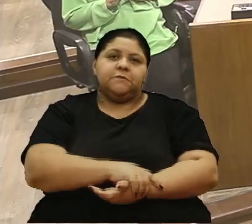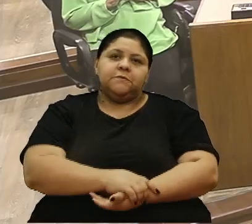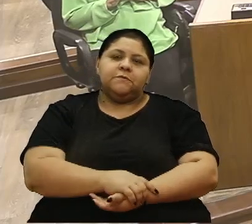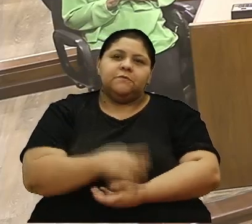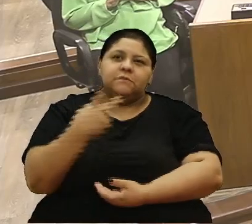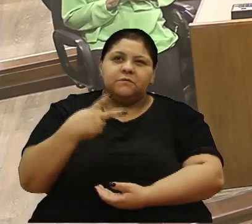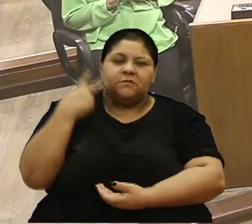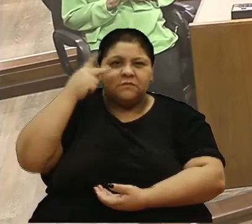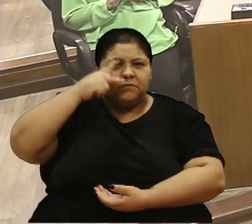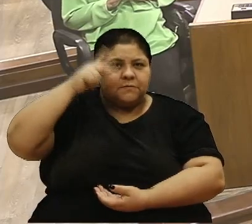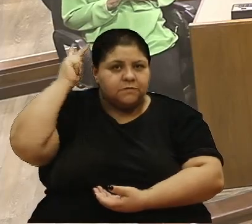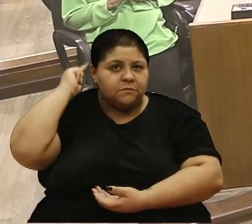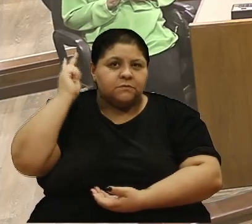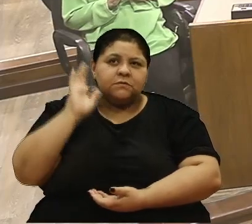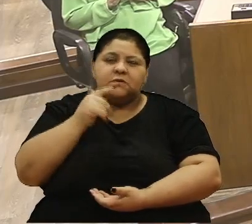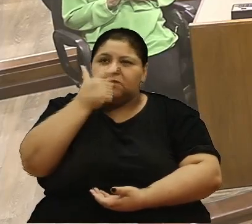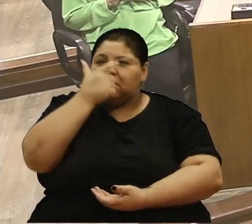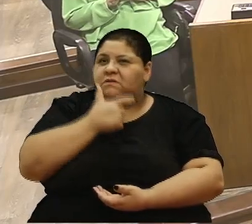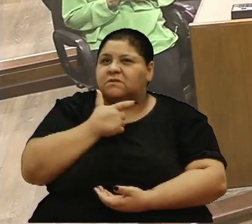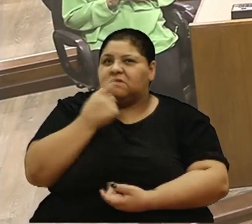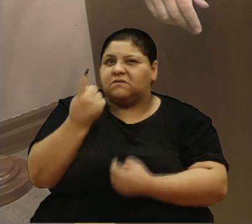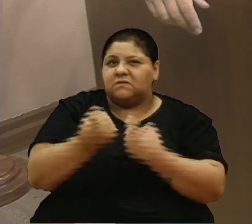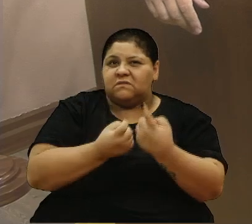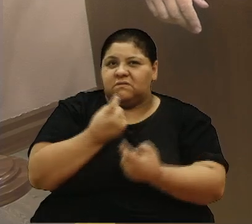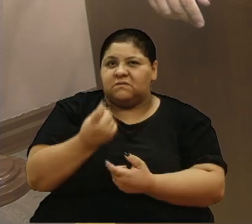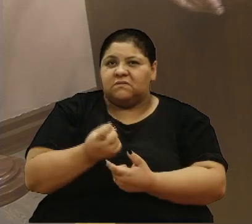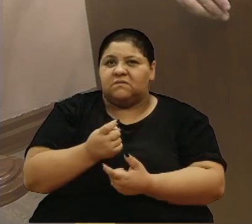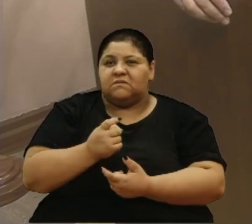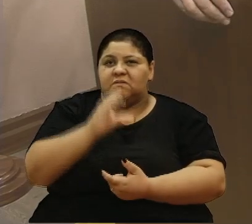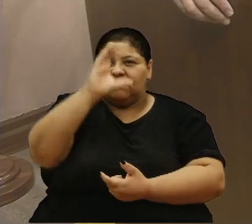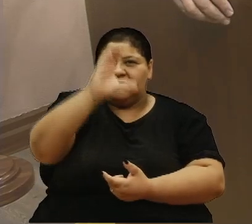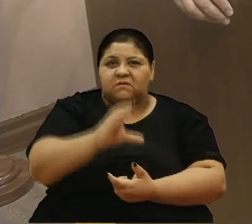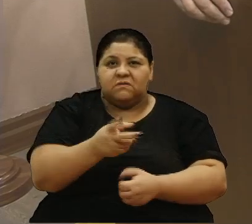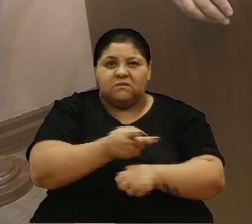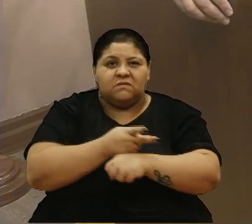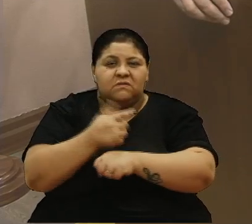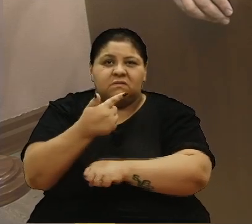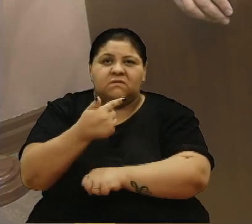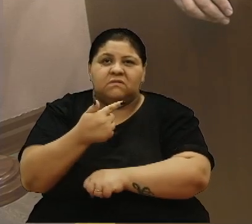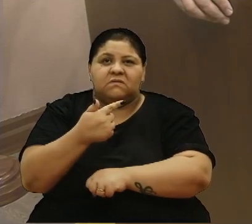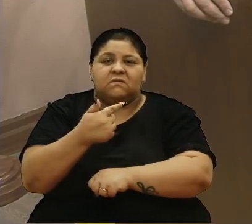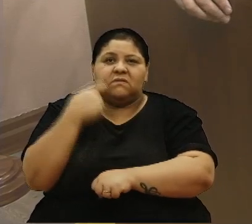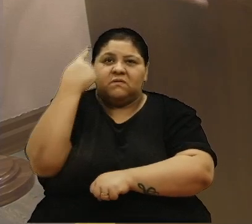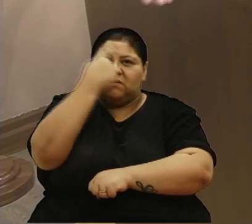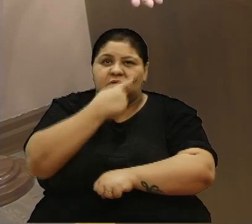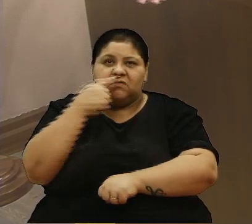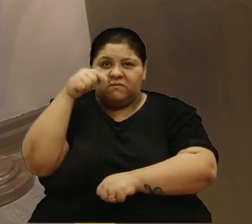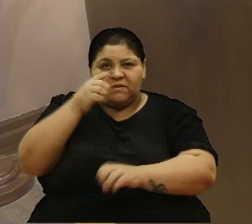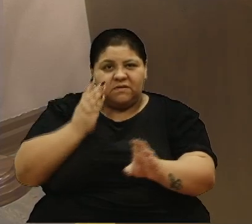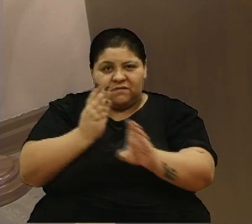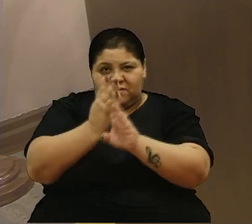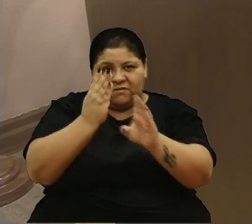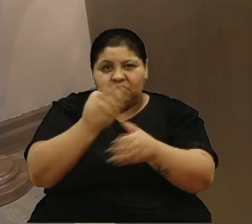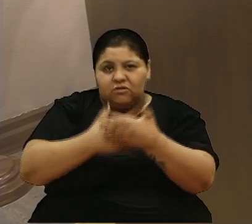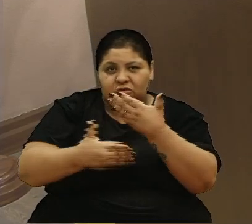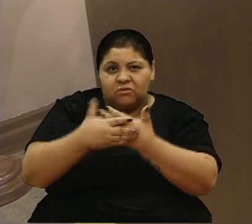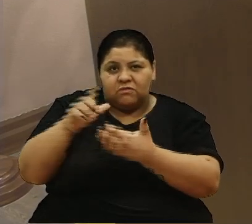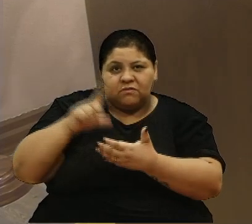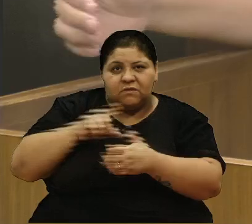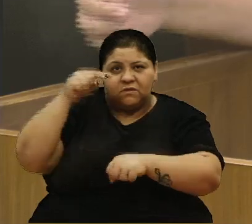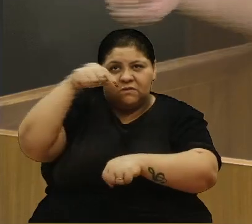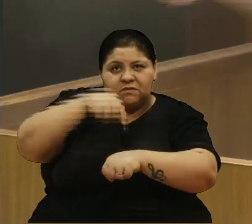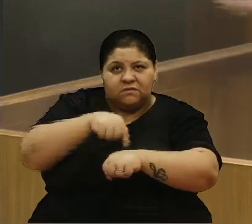Vereador Iagson, eu acho que se algum eleitor vier lhe procurar aqui às 7 horas da manhã, vai lhe encontrar aqui. Todo mundo tem seu horário de